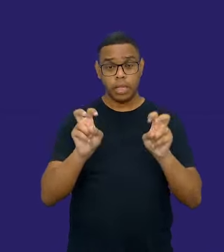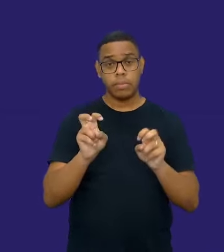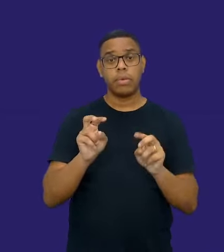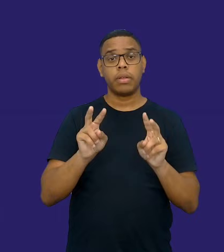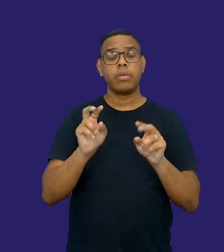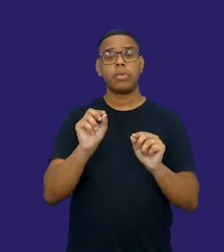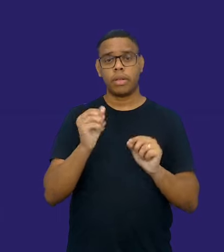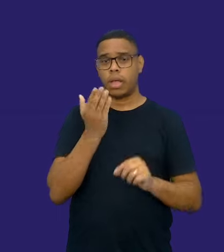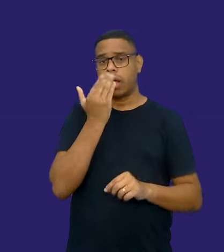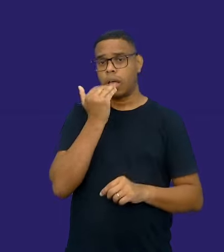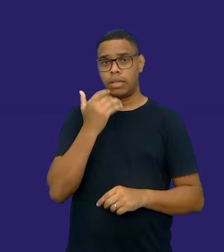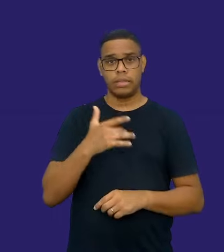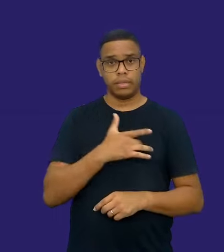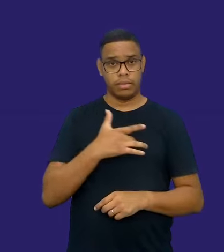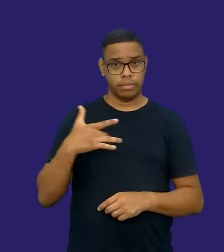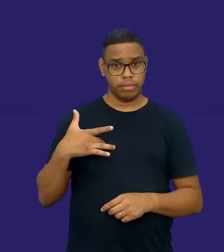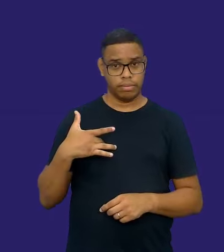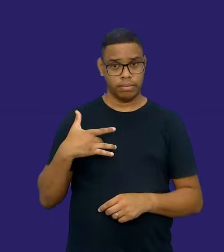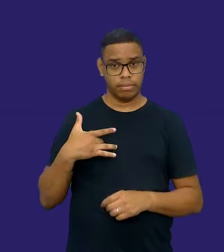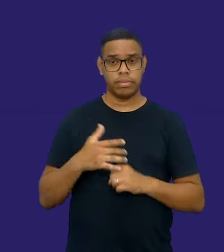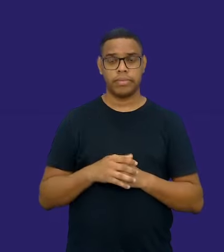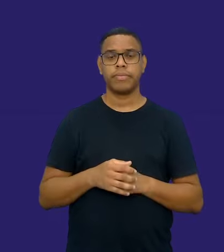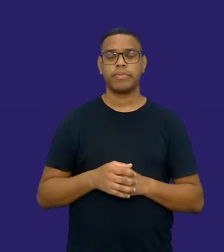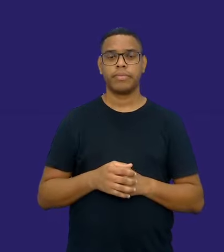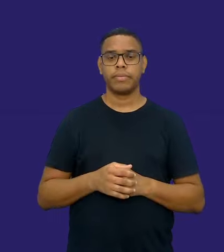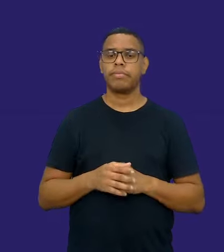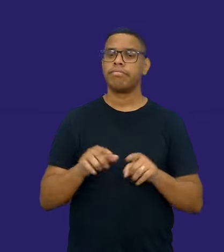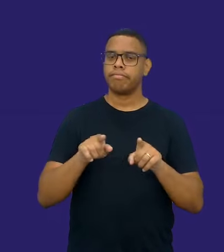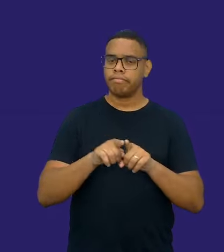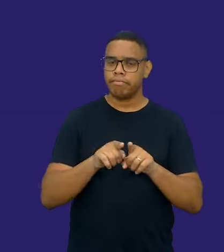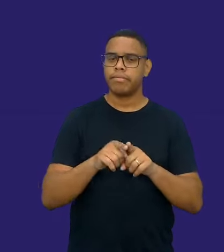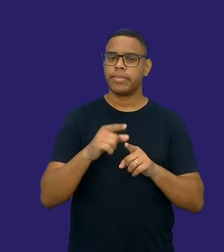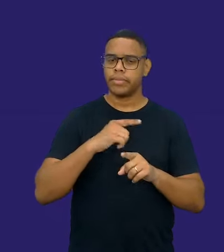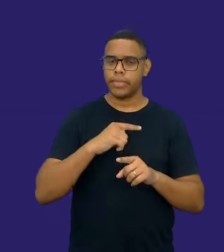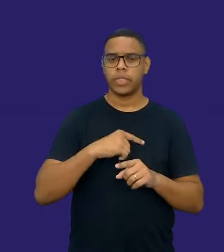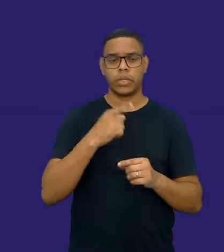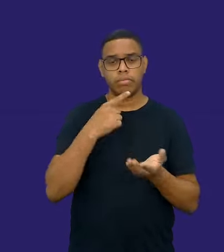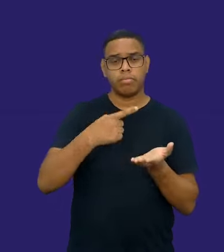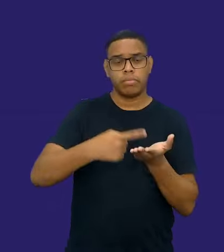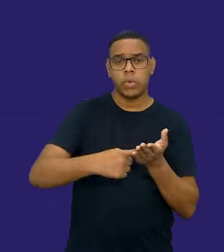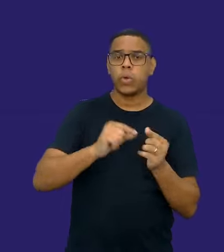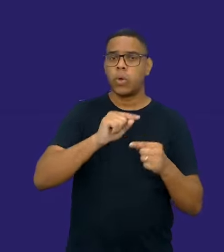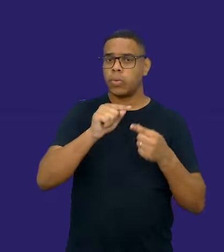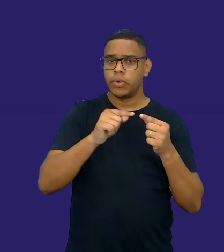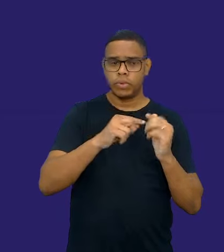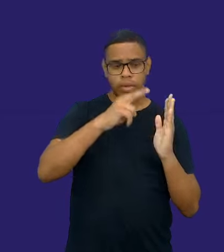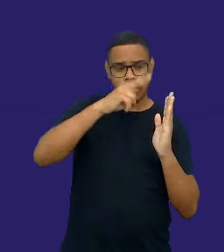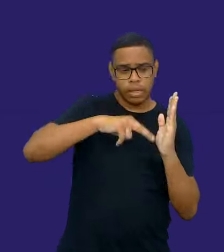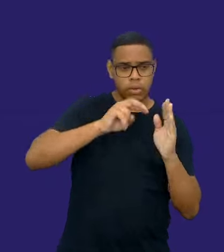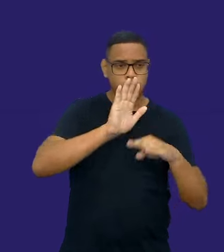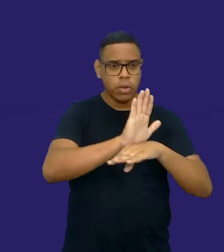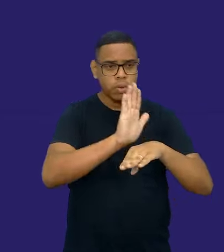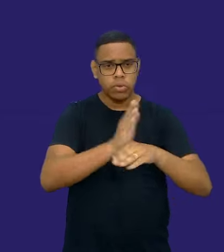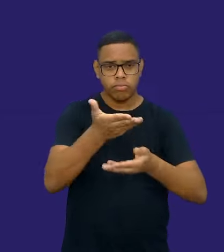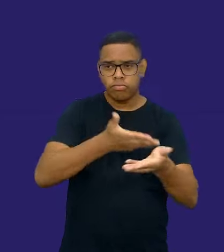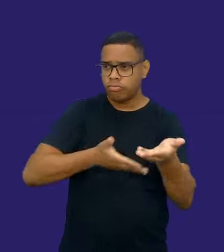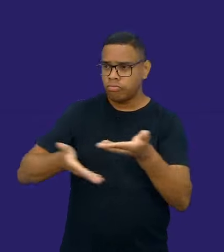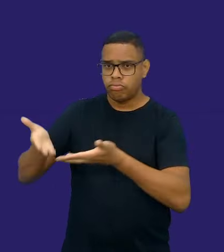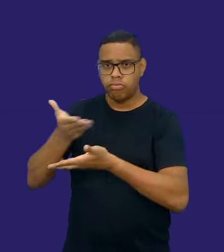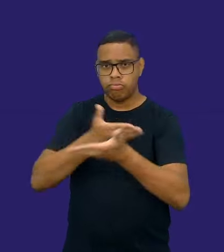leitura colaborativa, né? E com o ensino de resumos como forma de compreensão